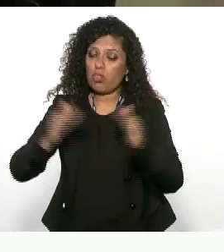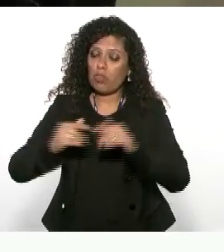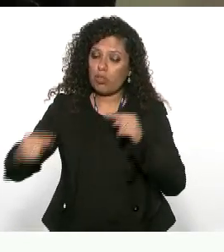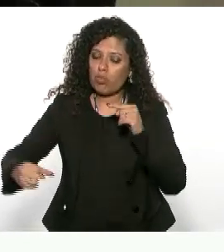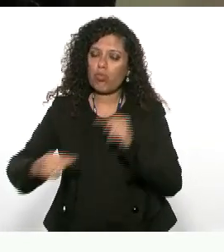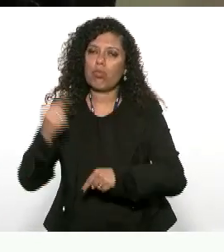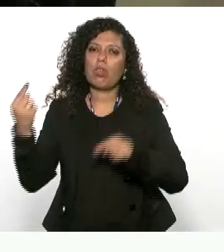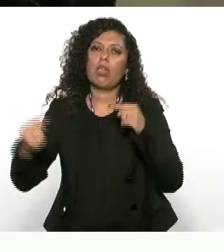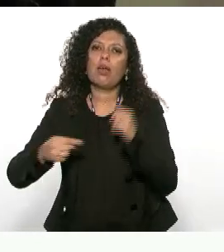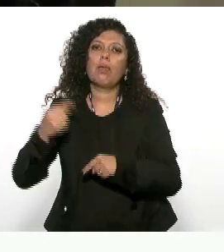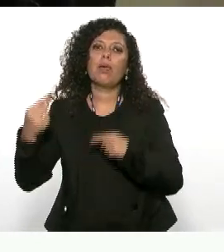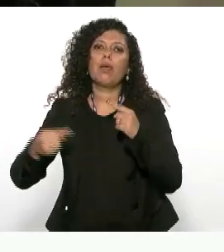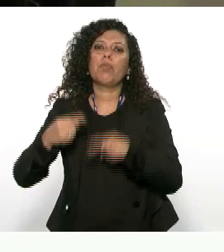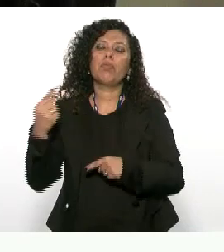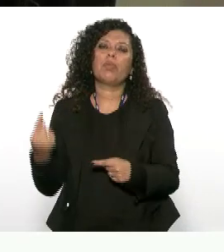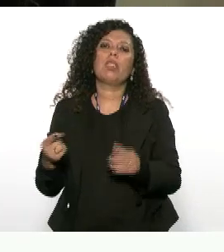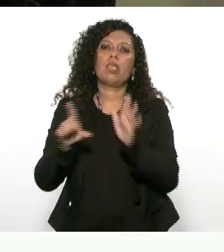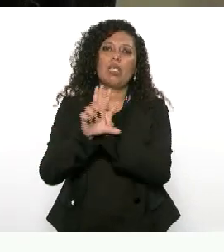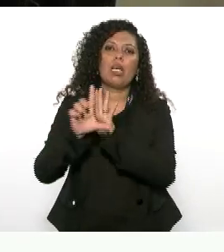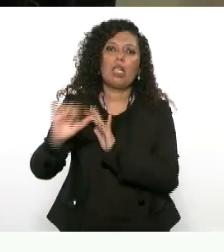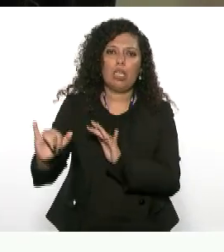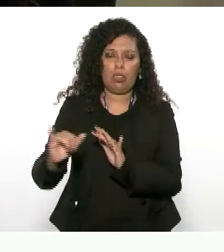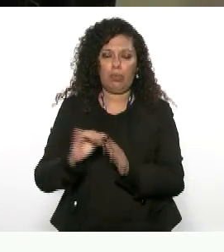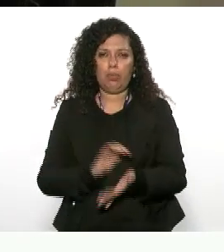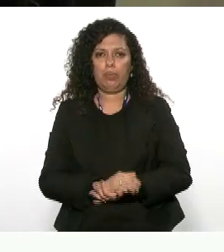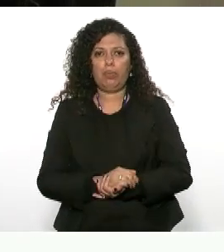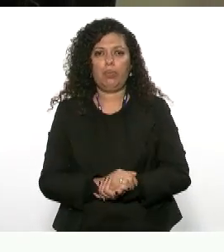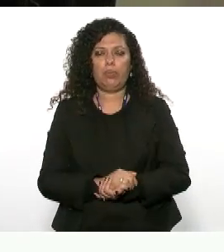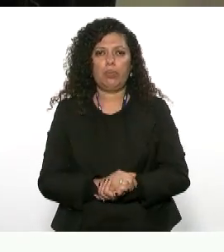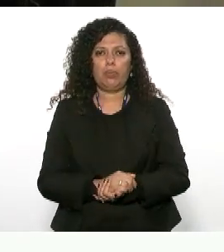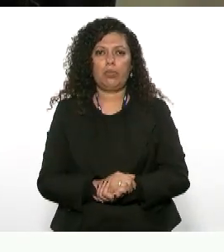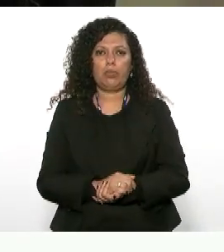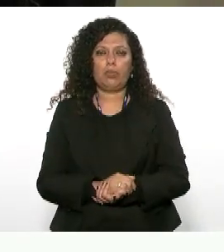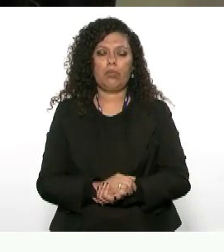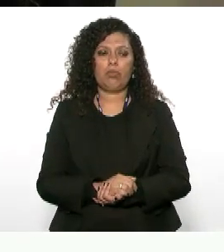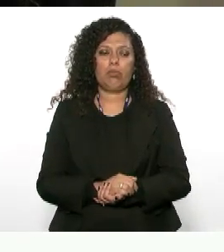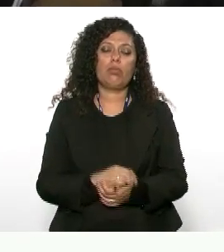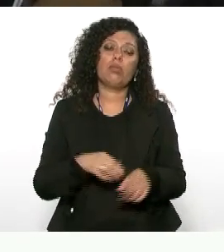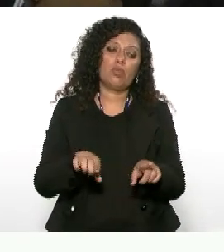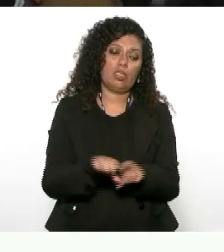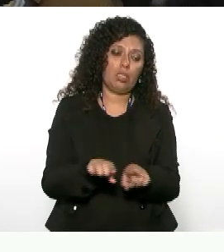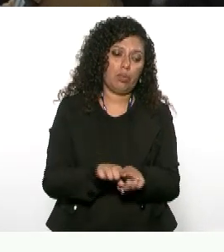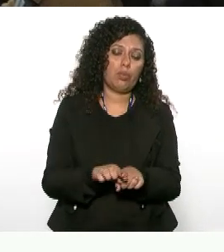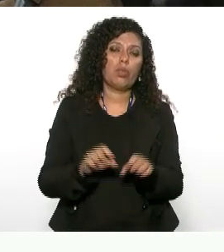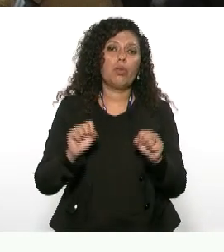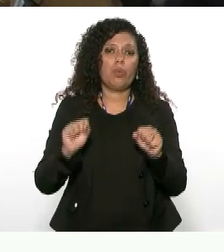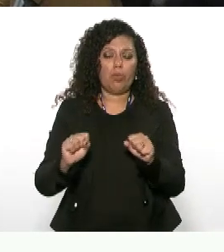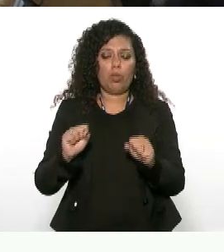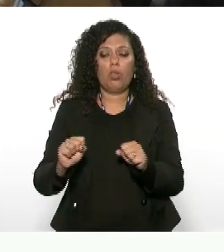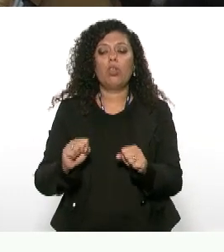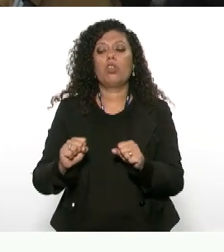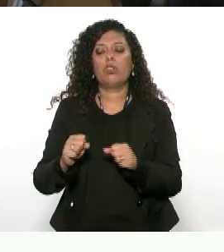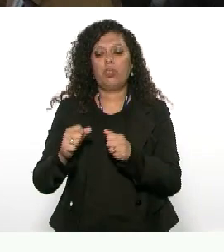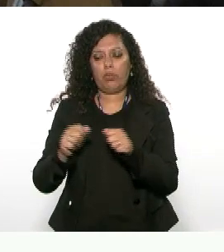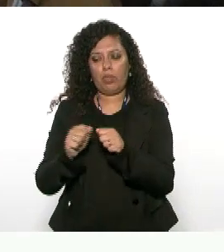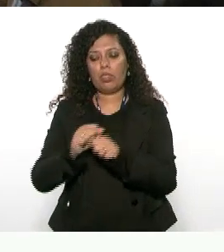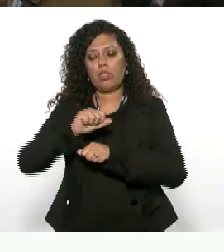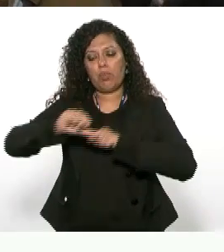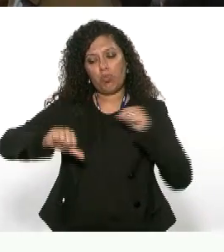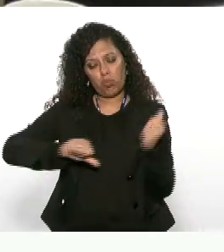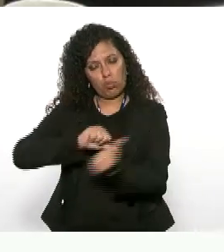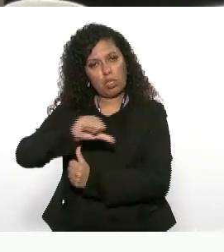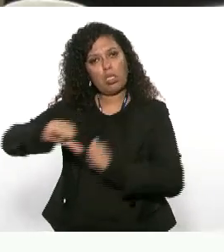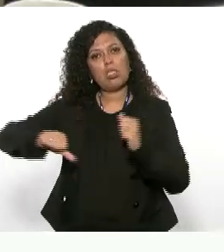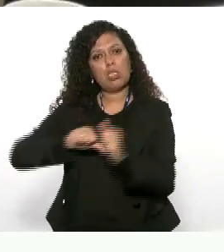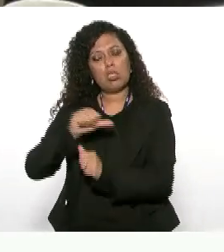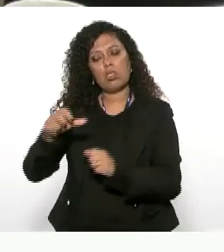desalinho com o estabelecido pela lei. E, ao mesmo tempo, pode haver uma adequação nas atribuições Sim, senhora. desse conselho,